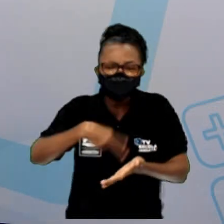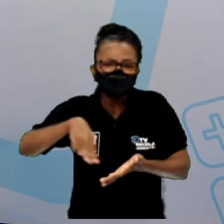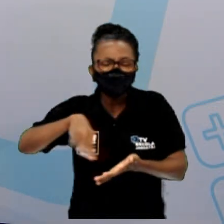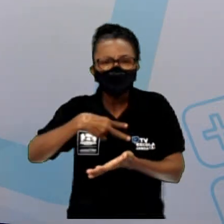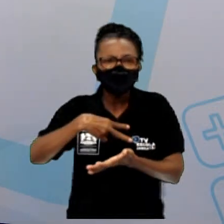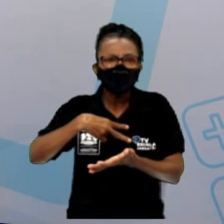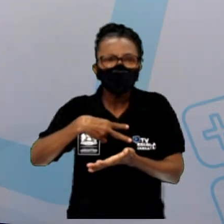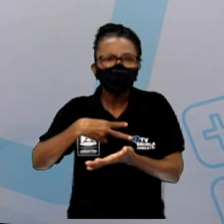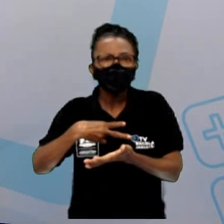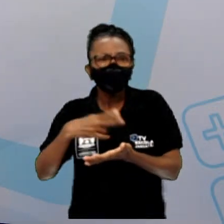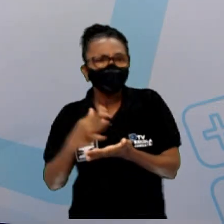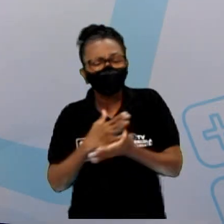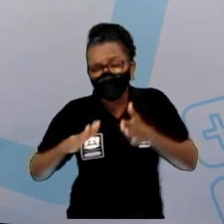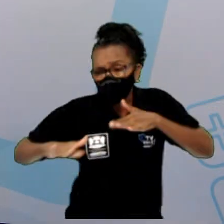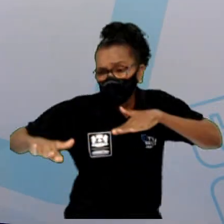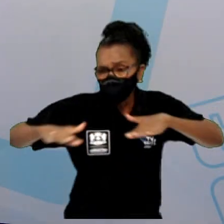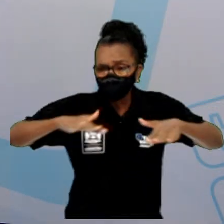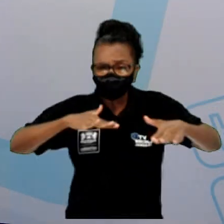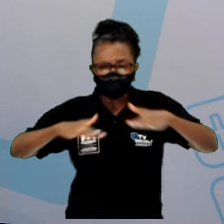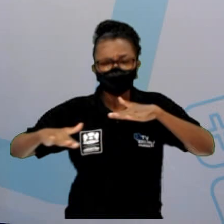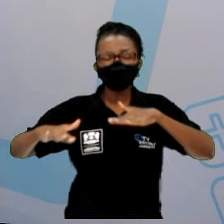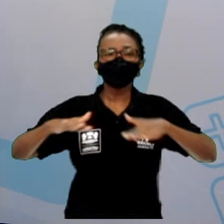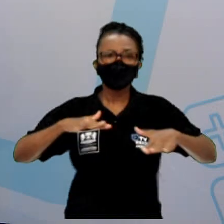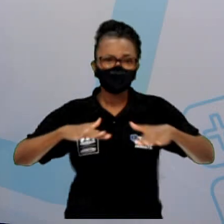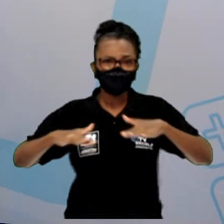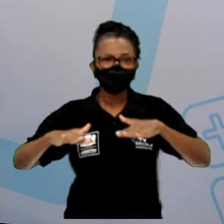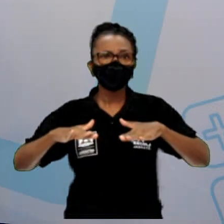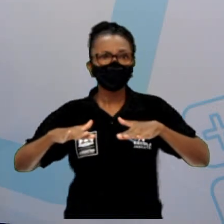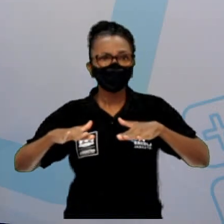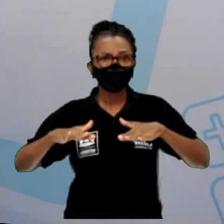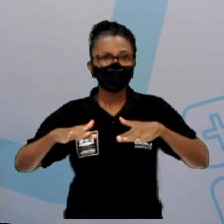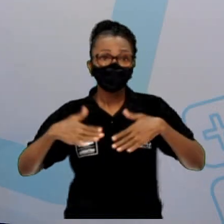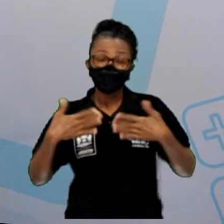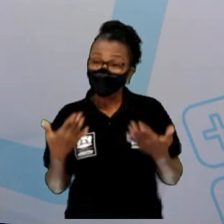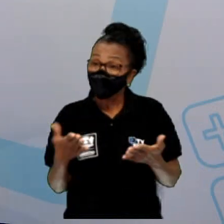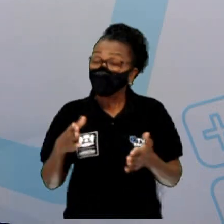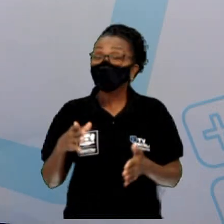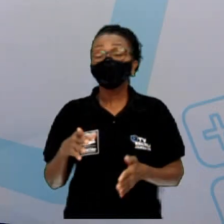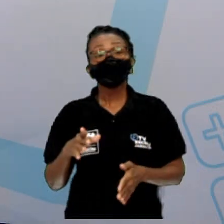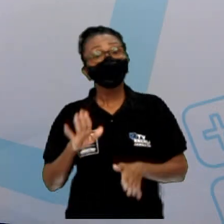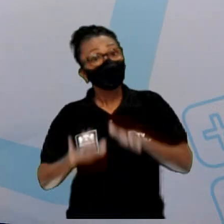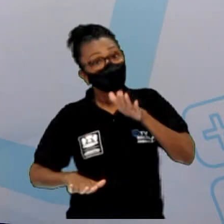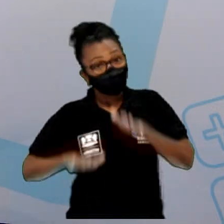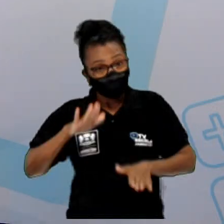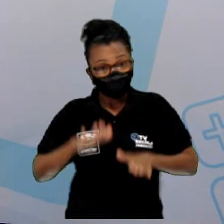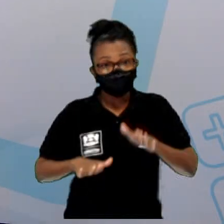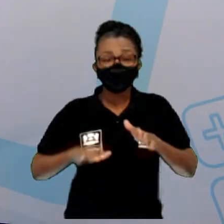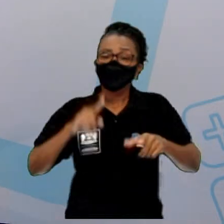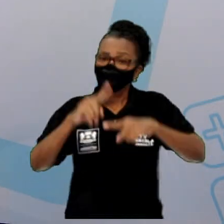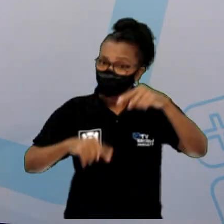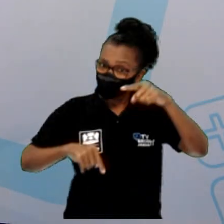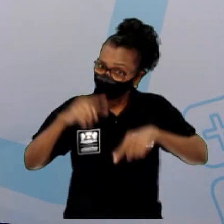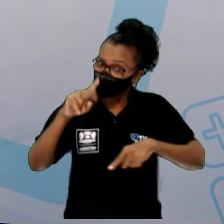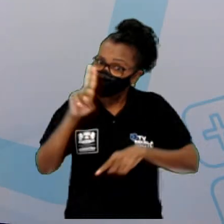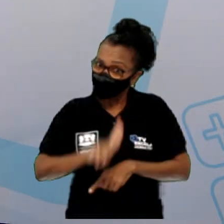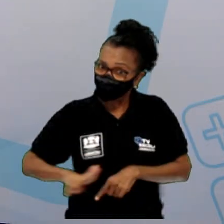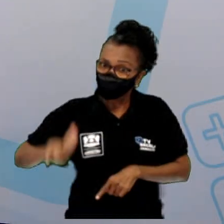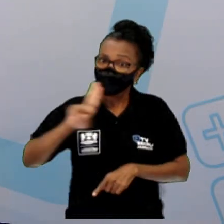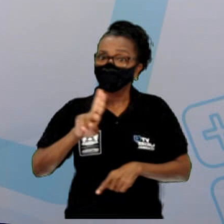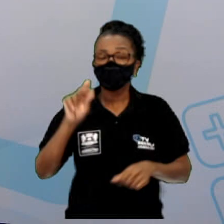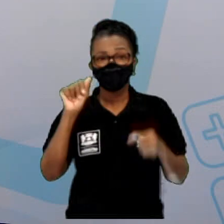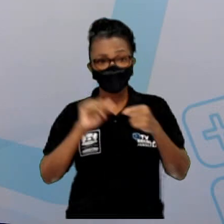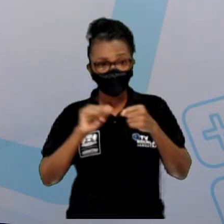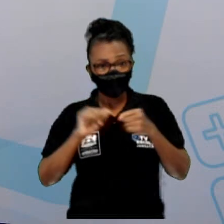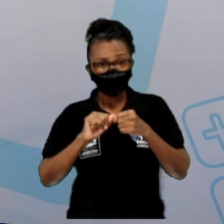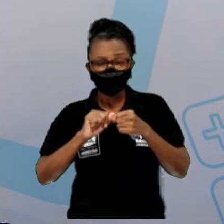alguma mobilidade de coordenação motora. Então, dependendo do material que nós utilizamos para a